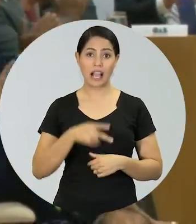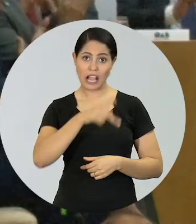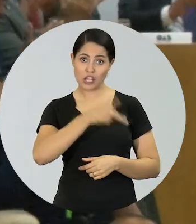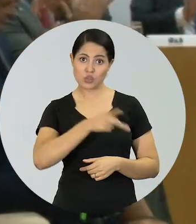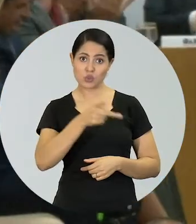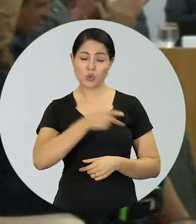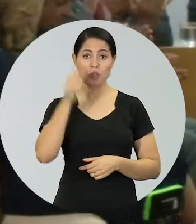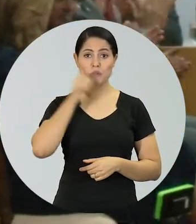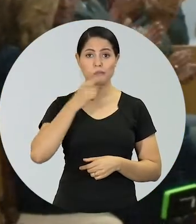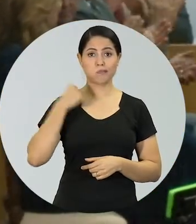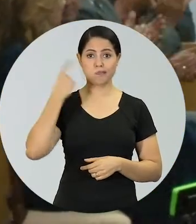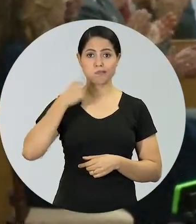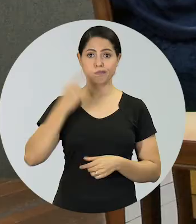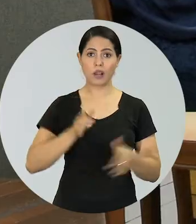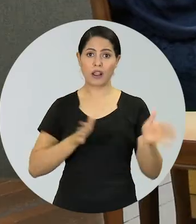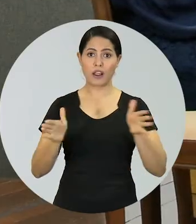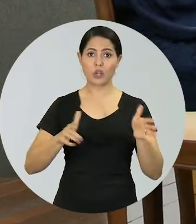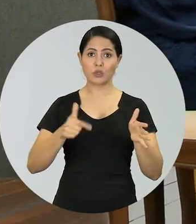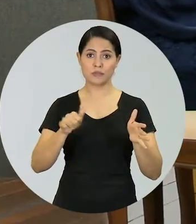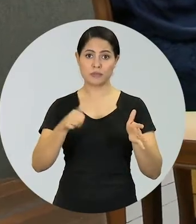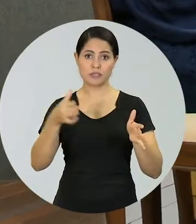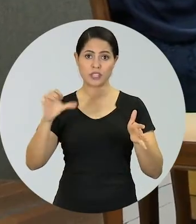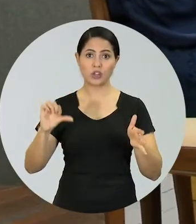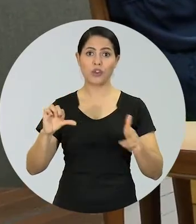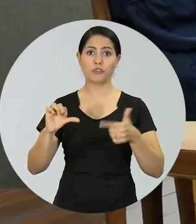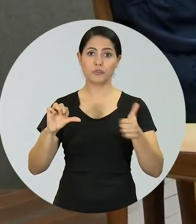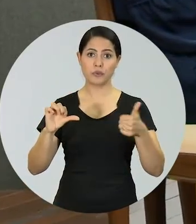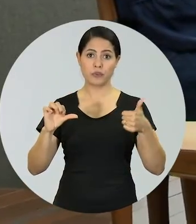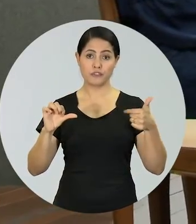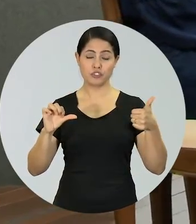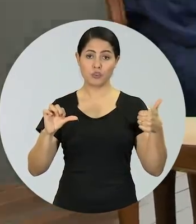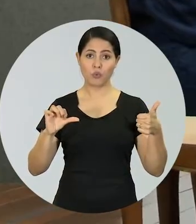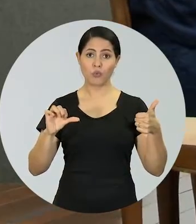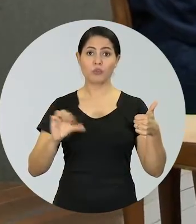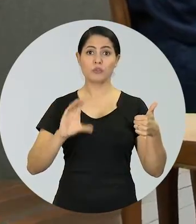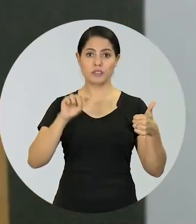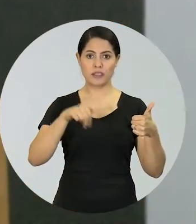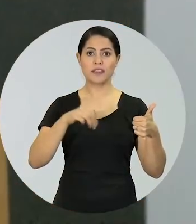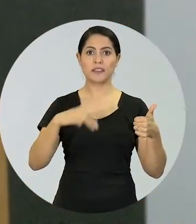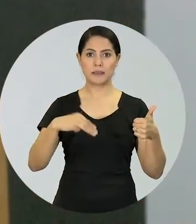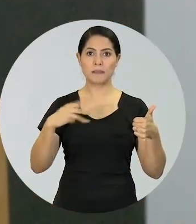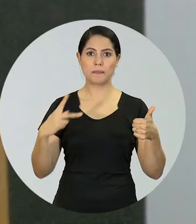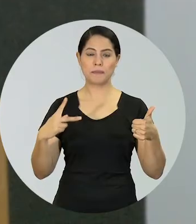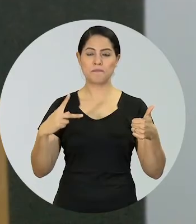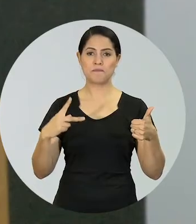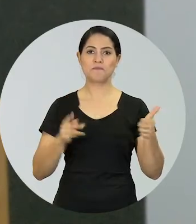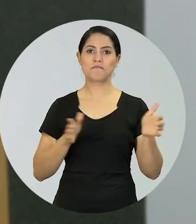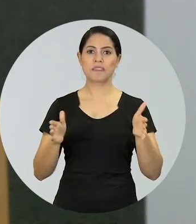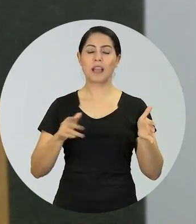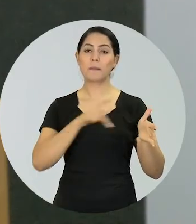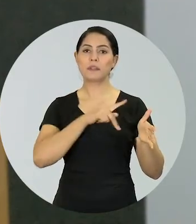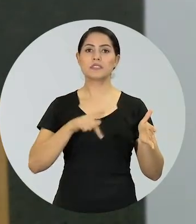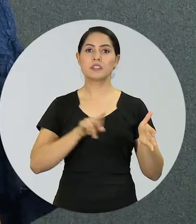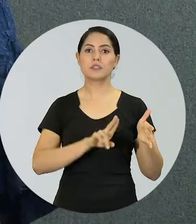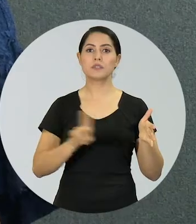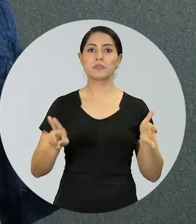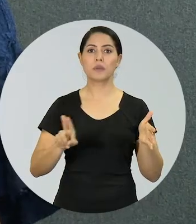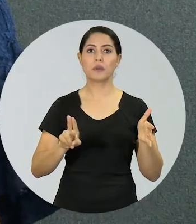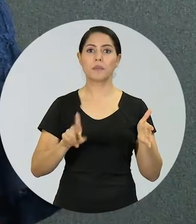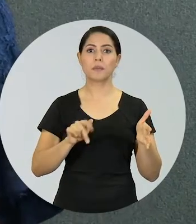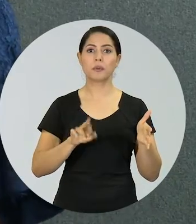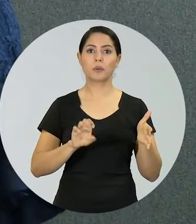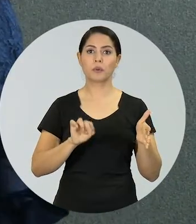Krieger e Fernanda Marinella compõem o biênio 2019-2021 do CNMP, sob a presidência